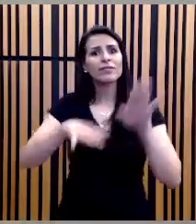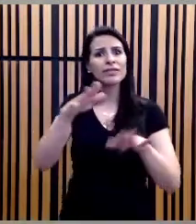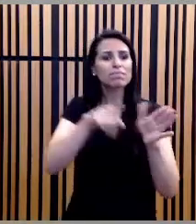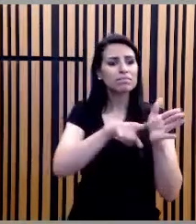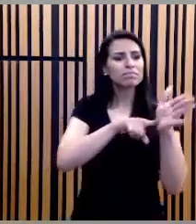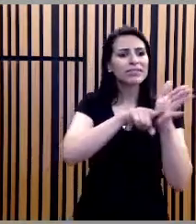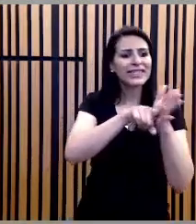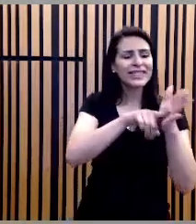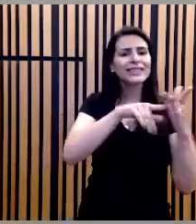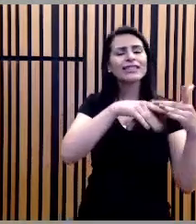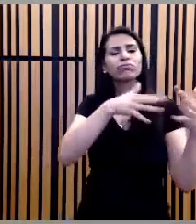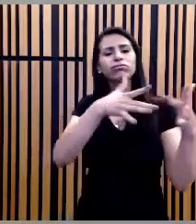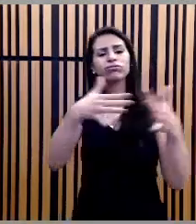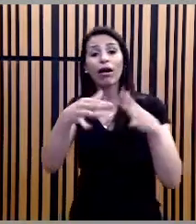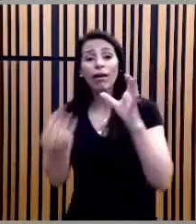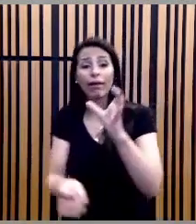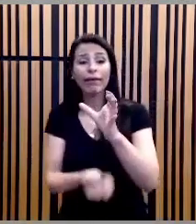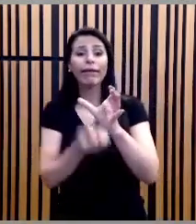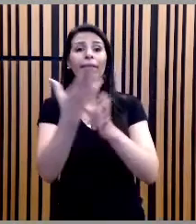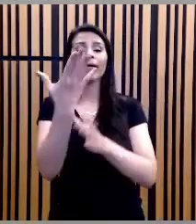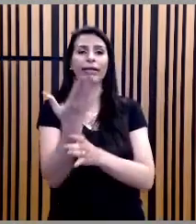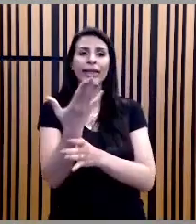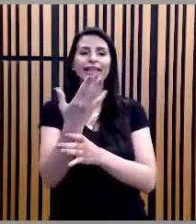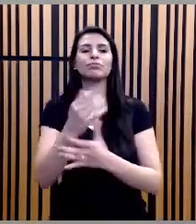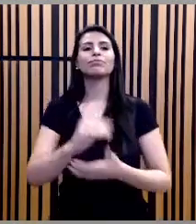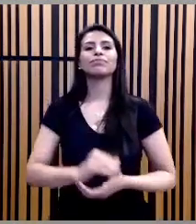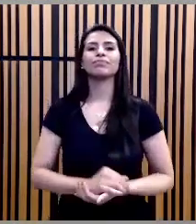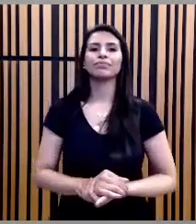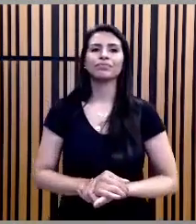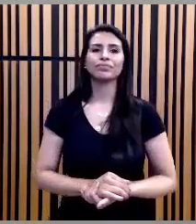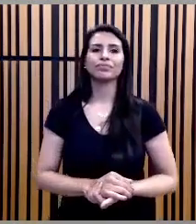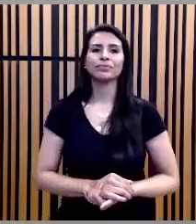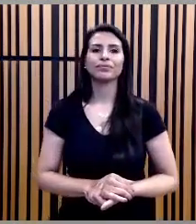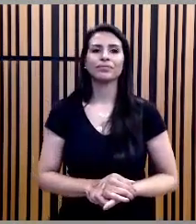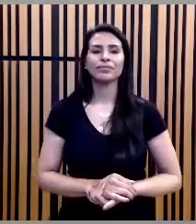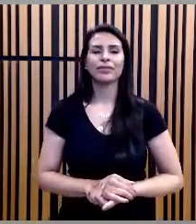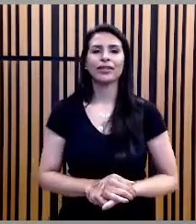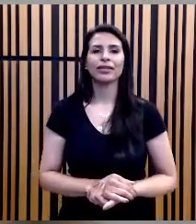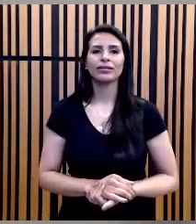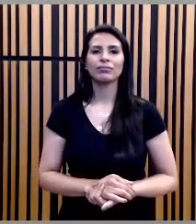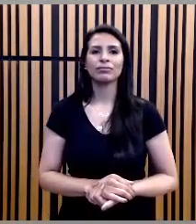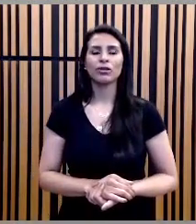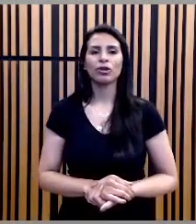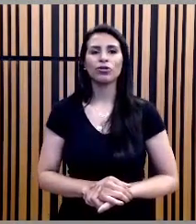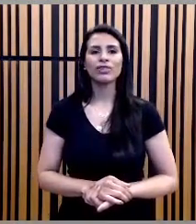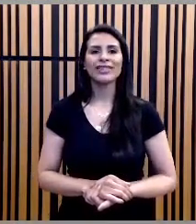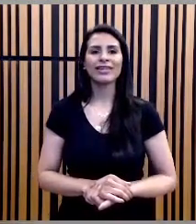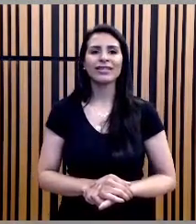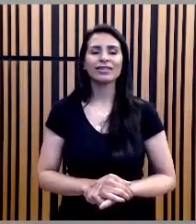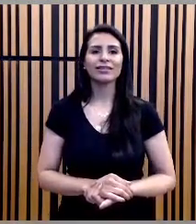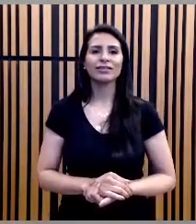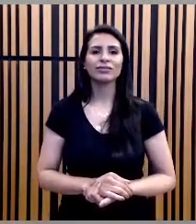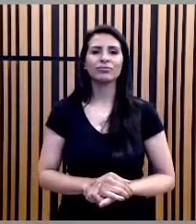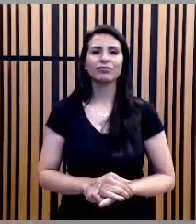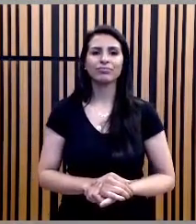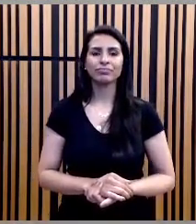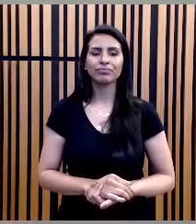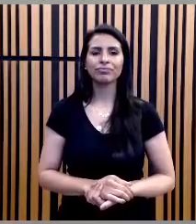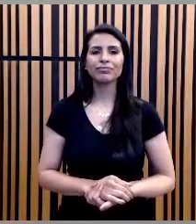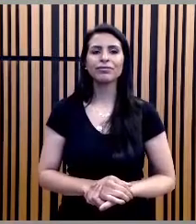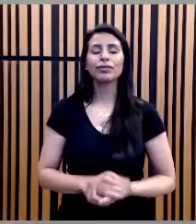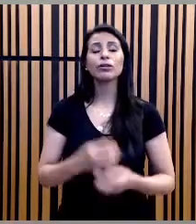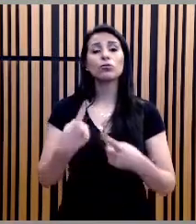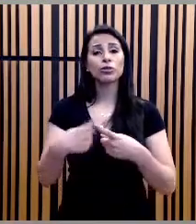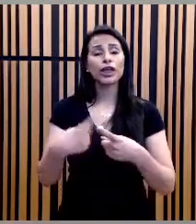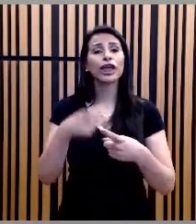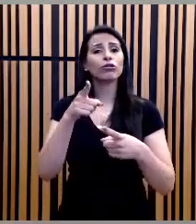virar um CNPJ, incubando aí com a gente, né? Pode dar uma olhada, pode ser uma entrada. Se tu for vencedora